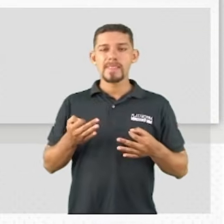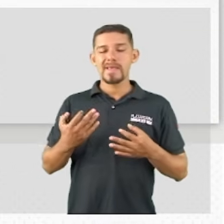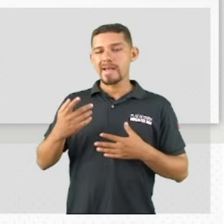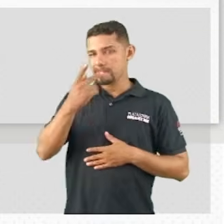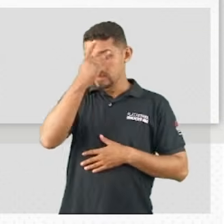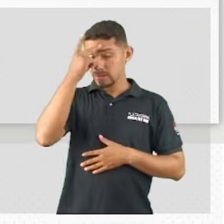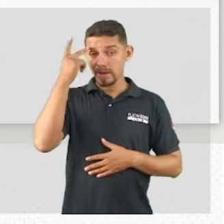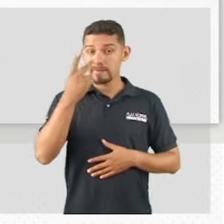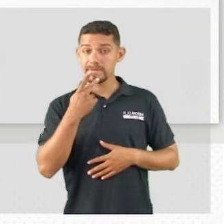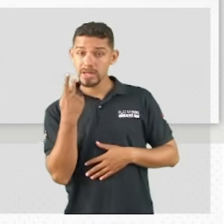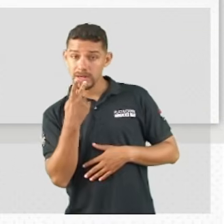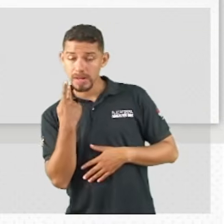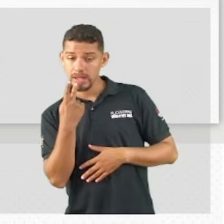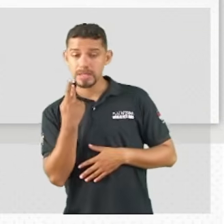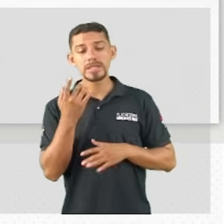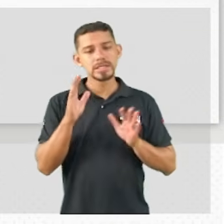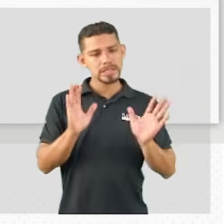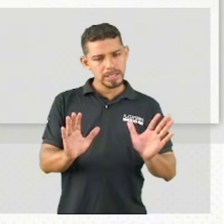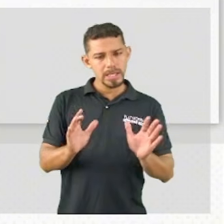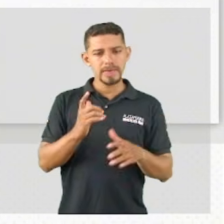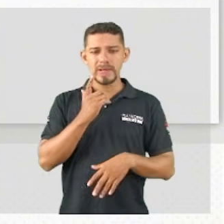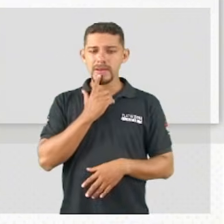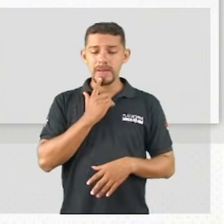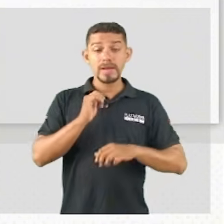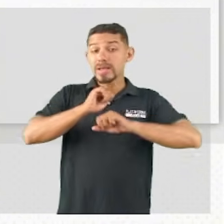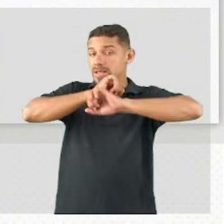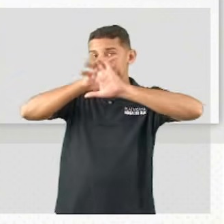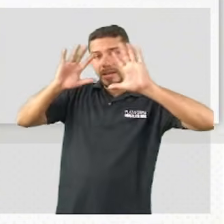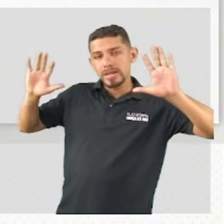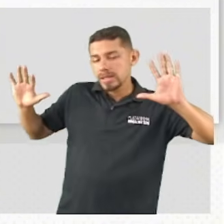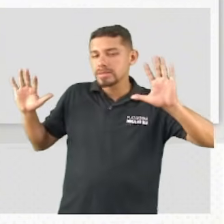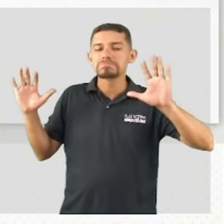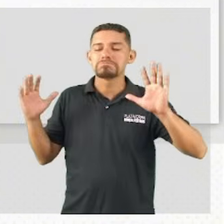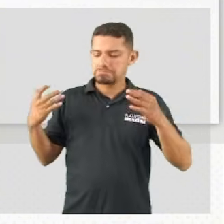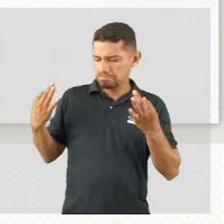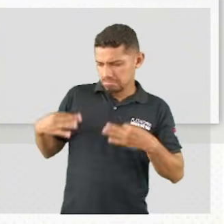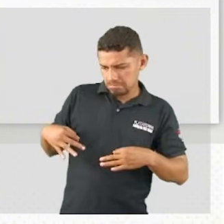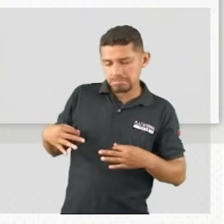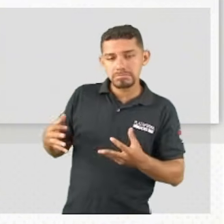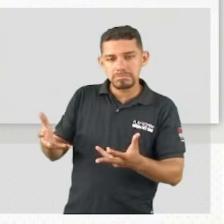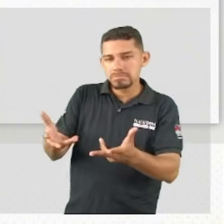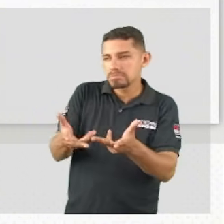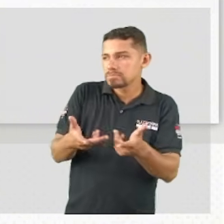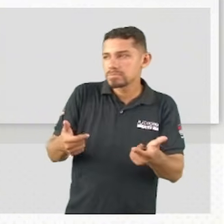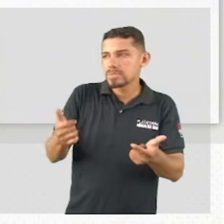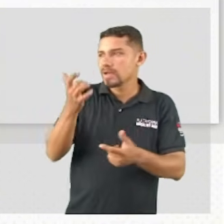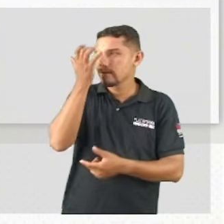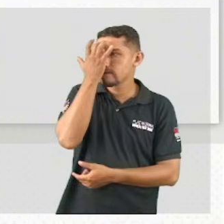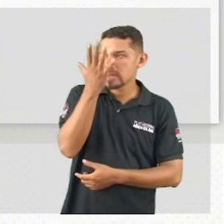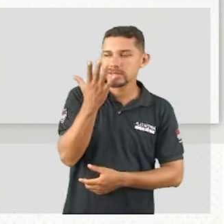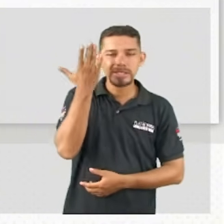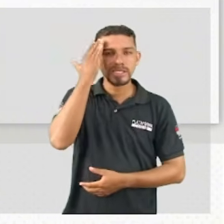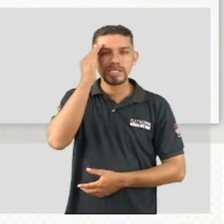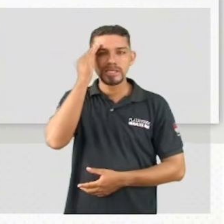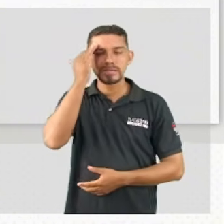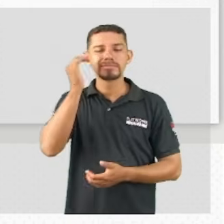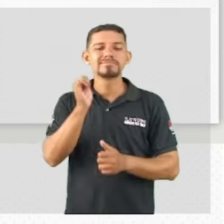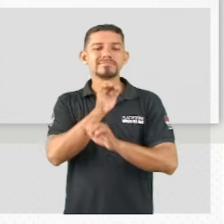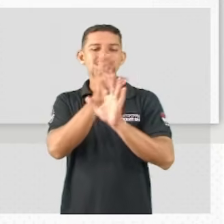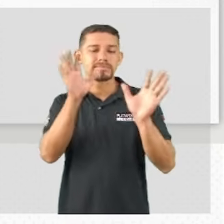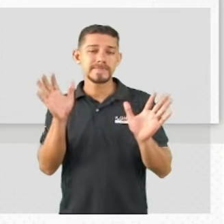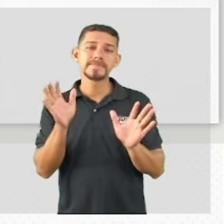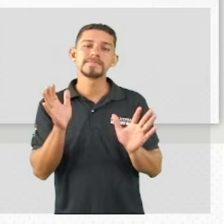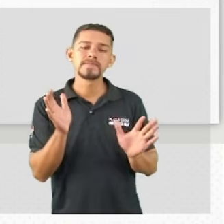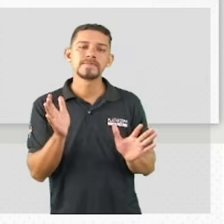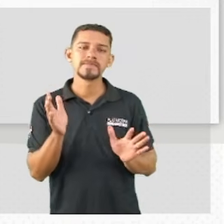vai falando, se tiver muito claro e com uma coerência bem adequada, tudo fica mais fácil de ser entendido e o poder